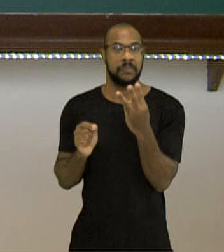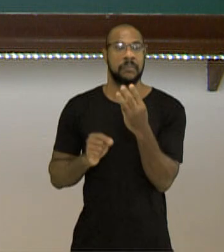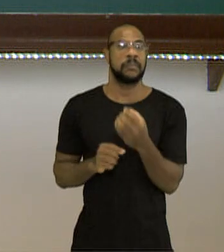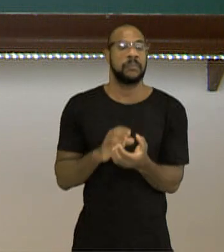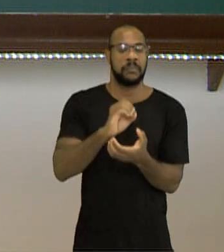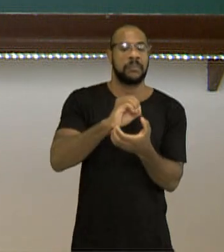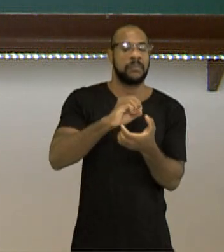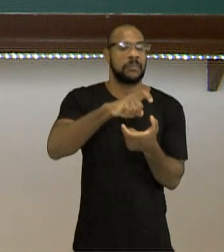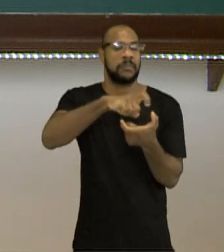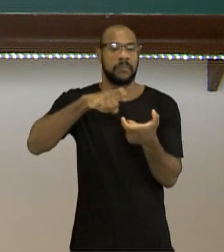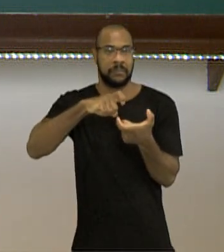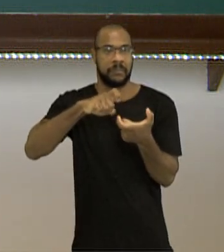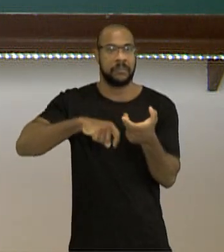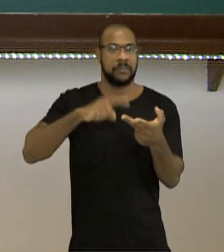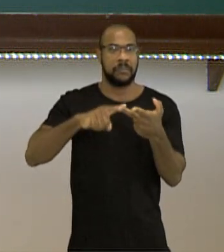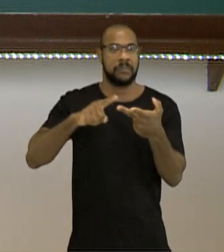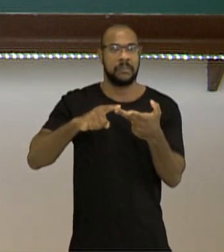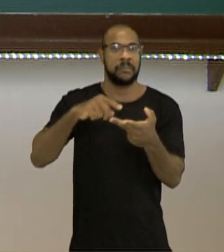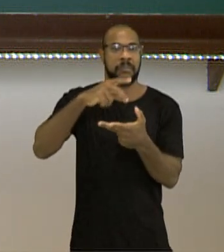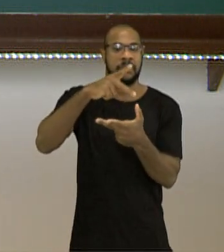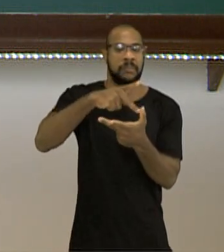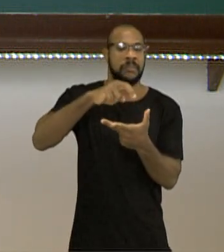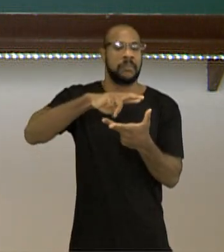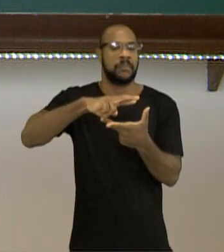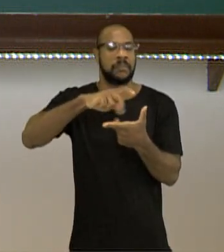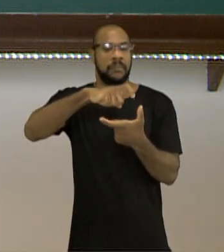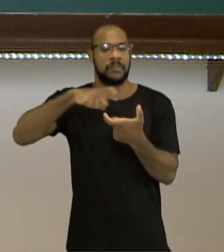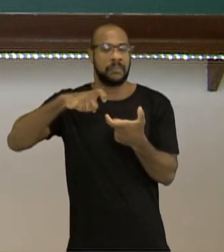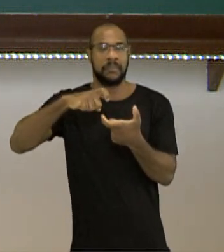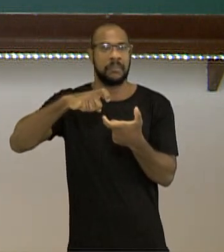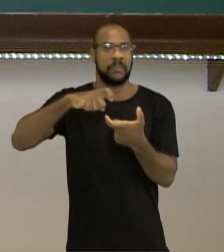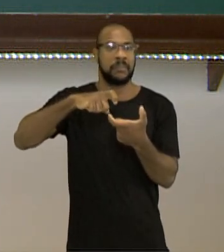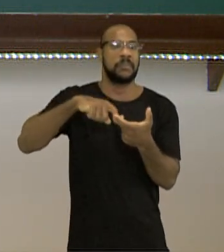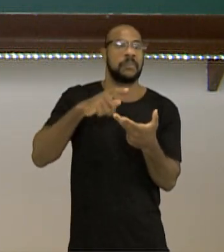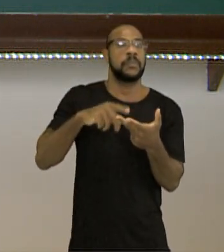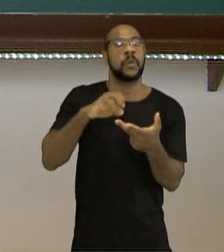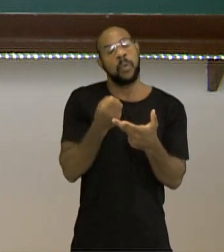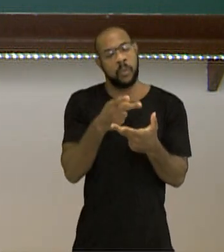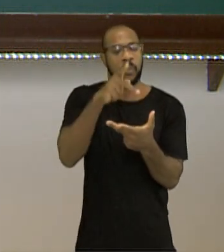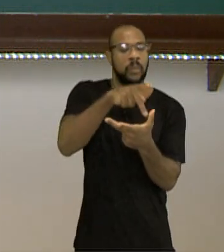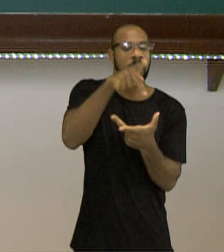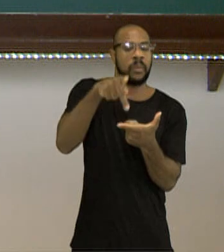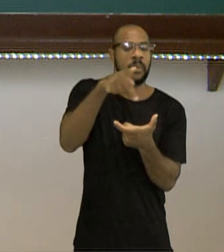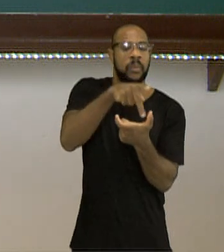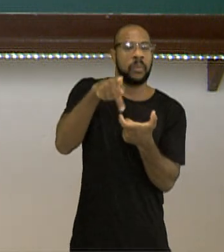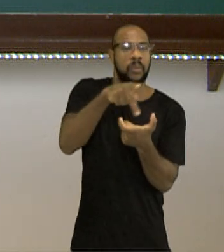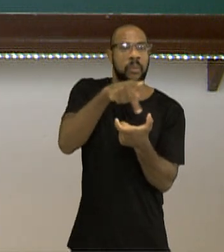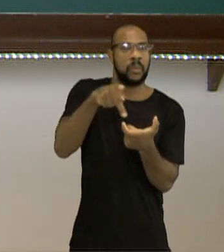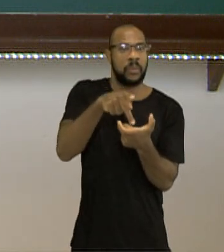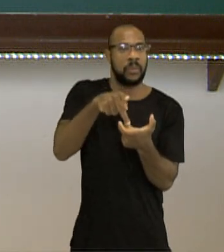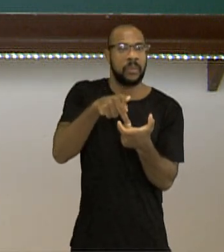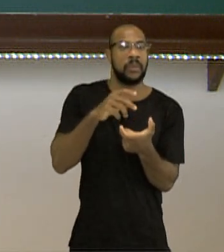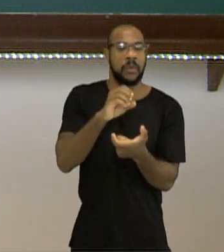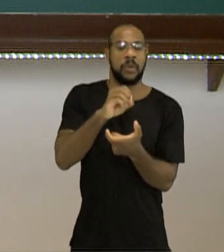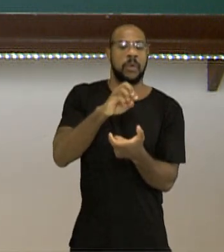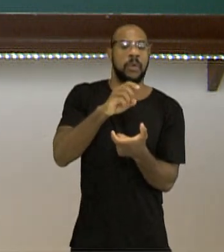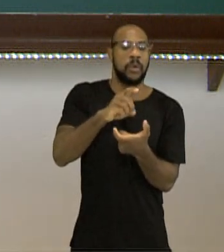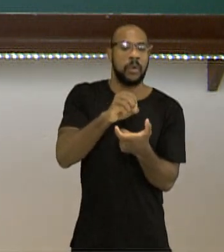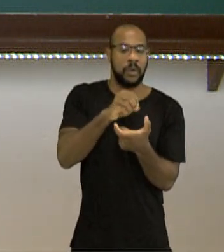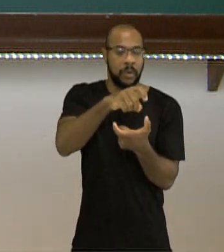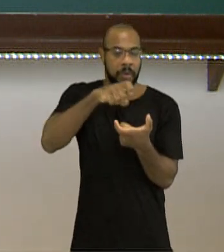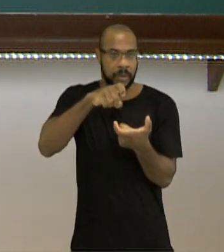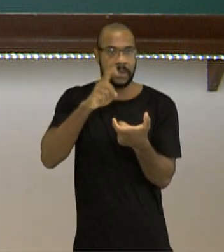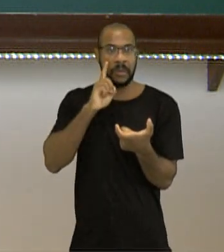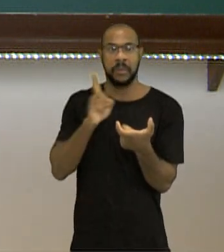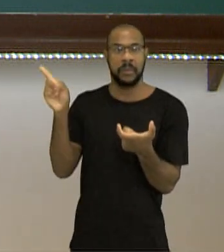então, oxítonas, paroxítonas ou proparoxítonas. Ó, oxítona.